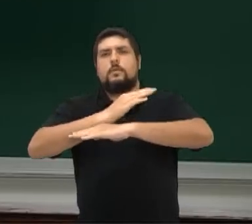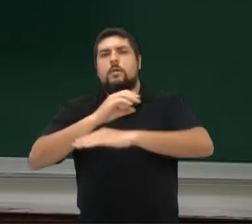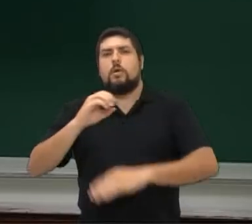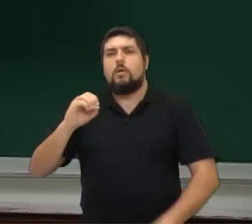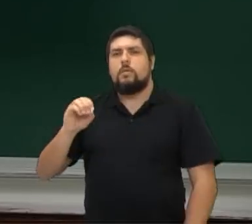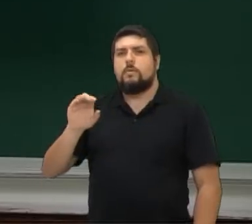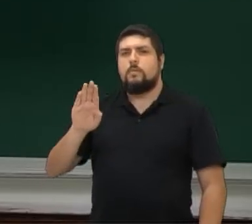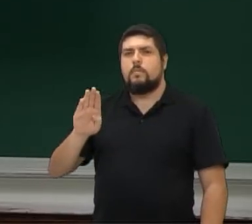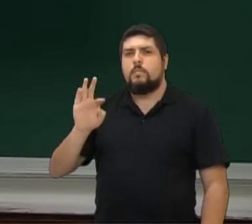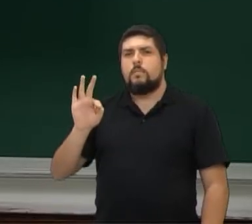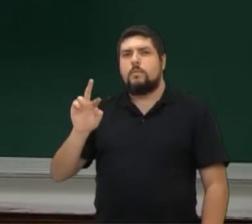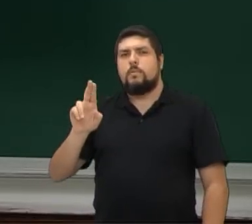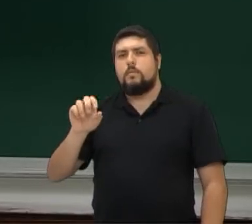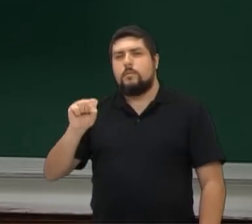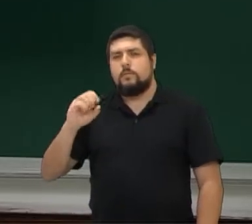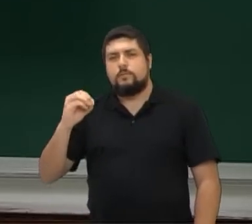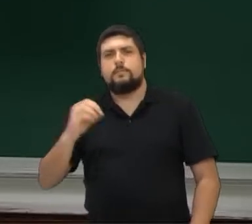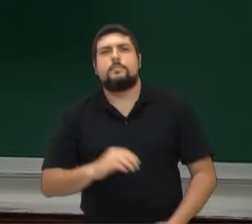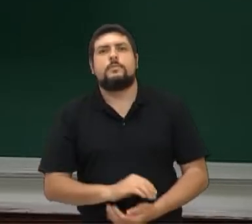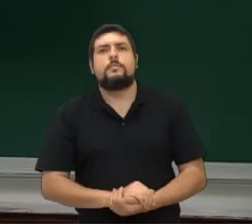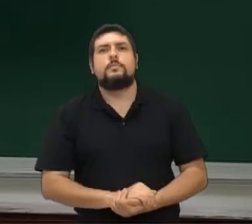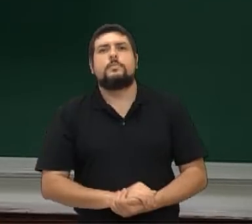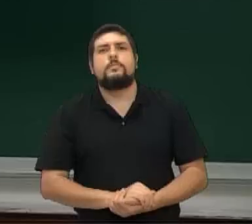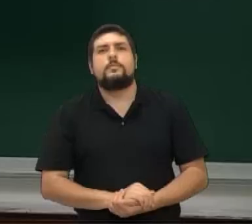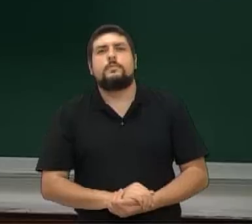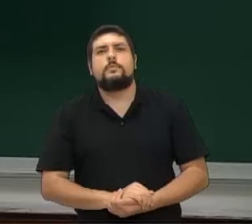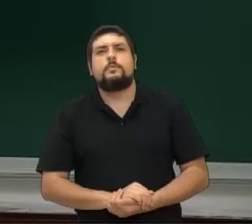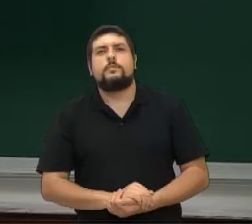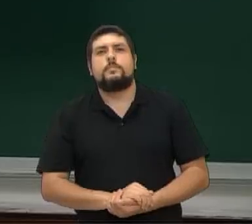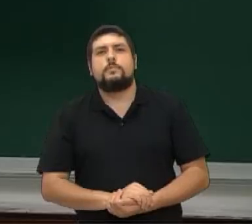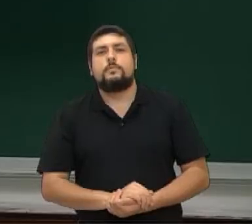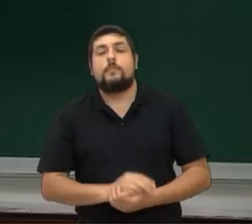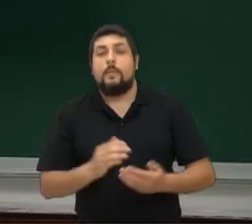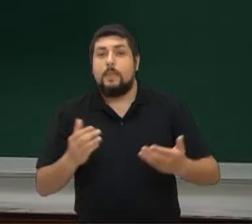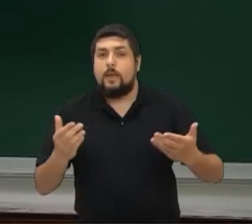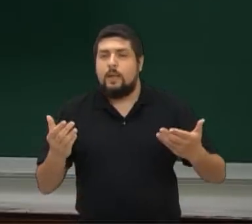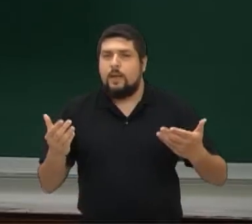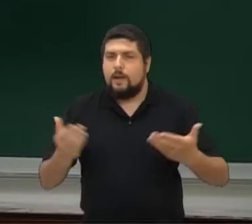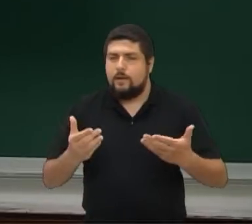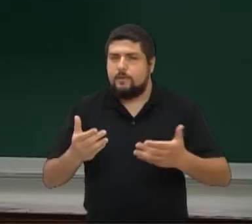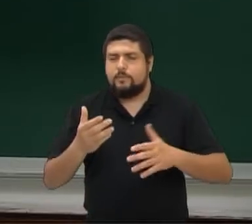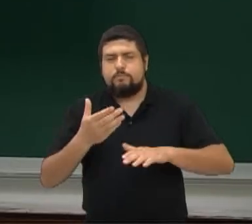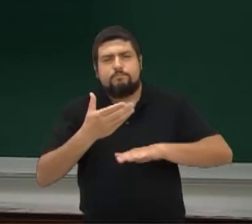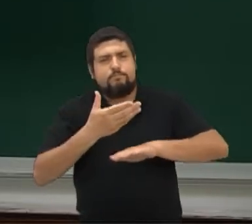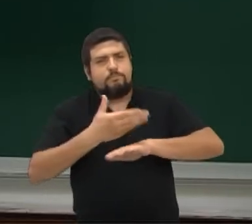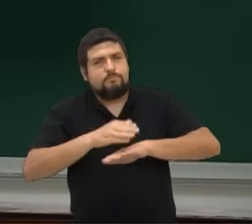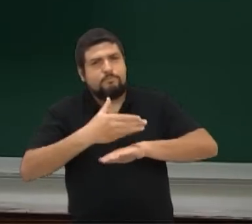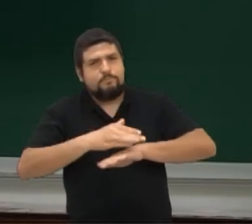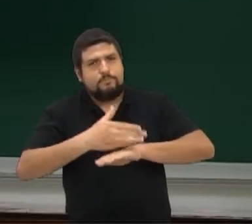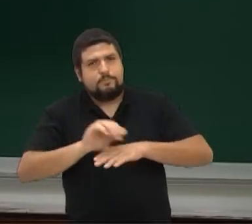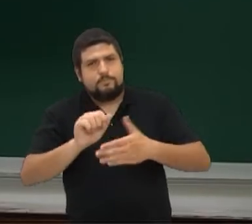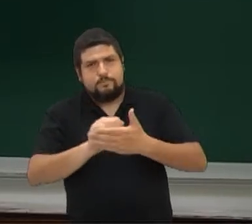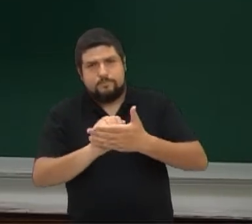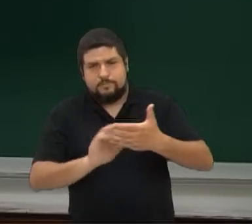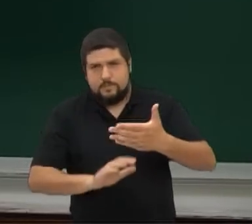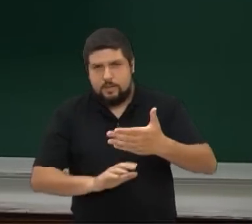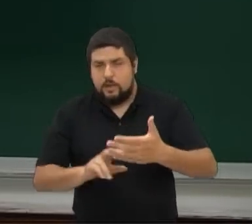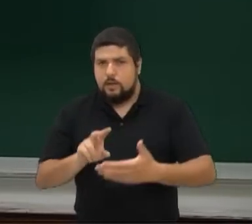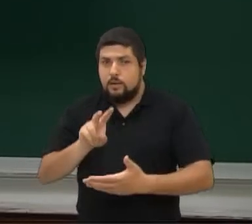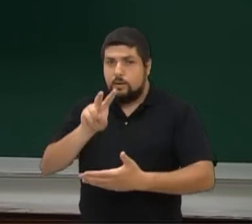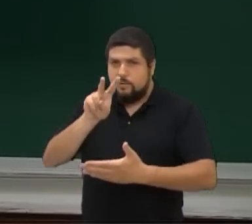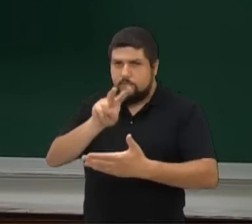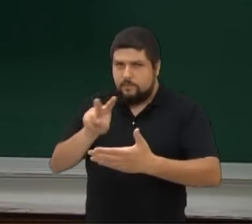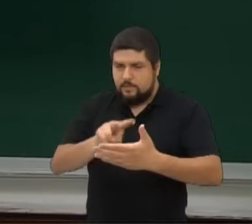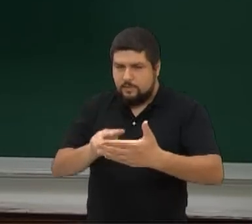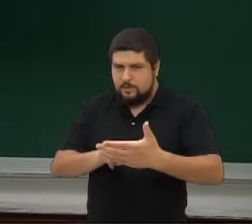obtuso, ok? Então, aqui nós temos um exercício, tá? A professora vai ler esse exercício com